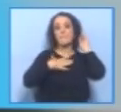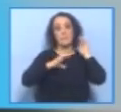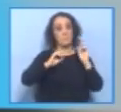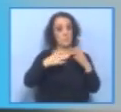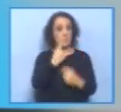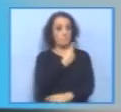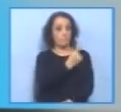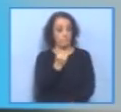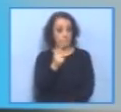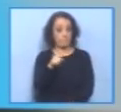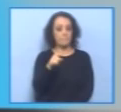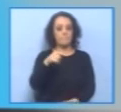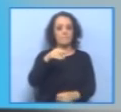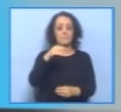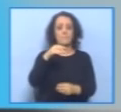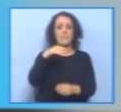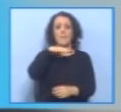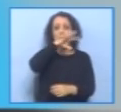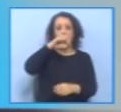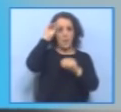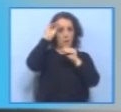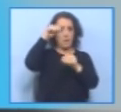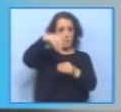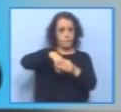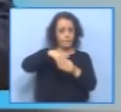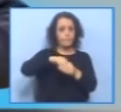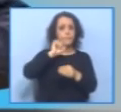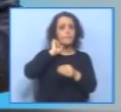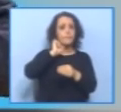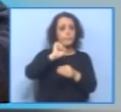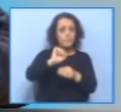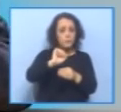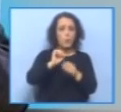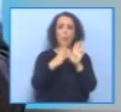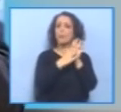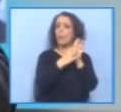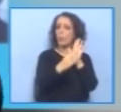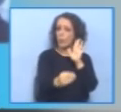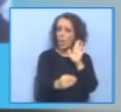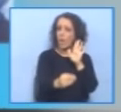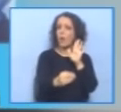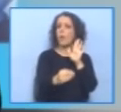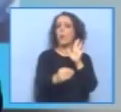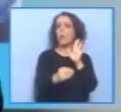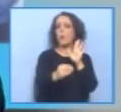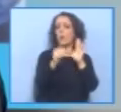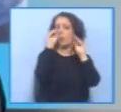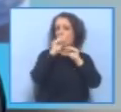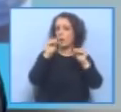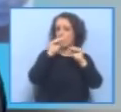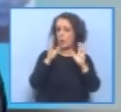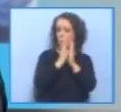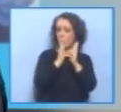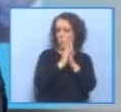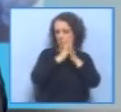sublinhar que a catequese familiar é uma proposta de catequese dentro de um modelo de catequese mais amplo. Portanto, para